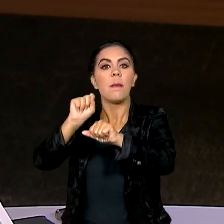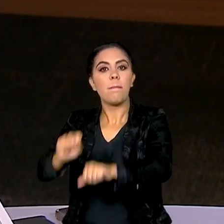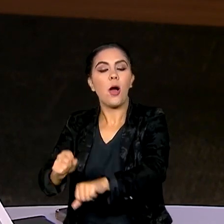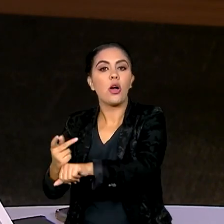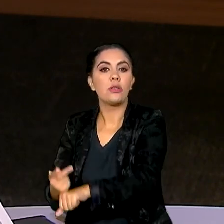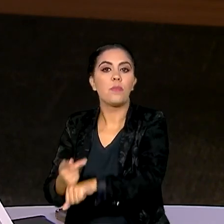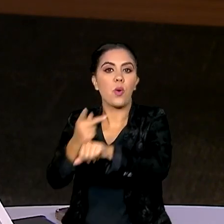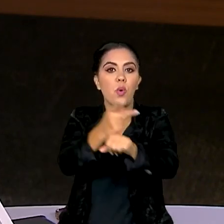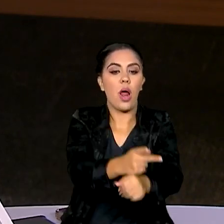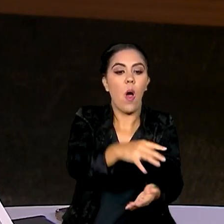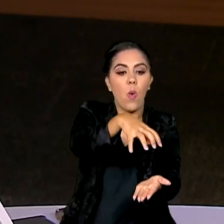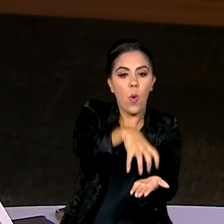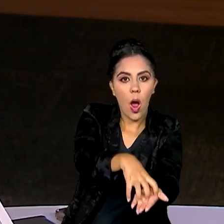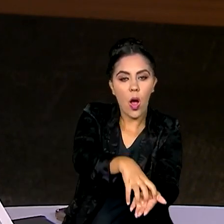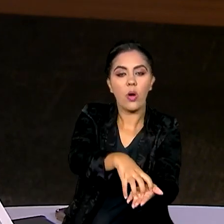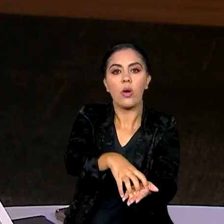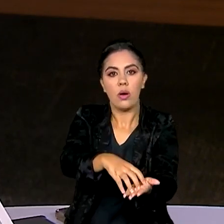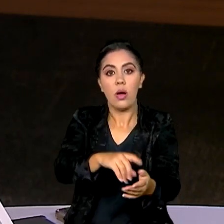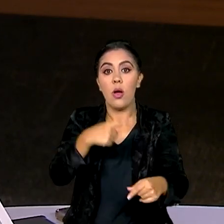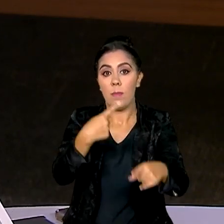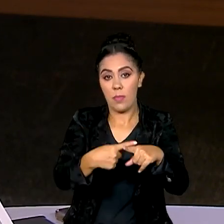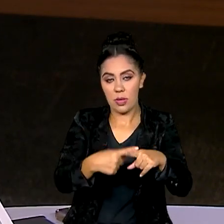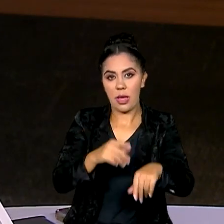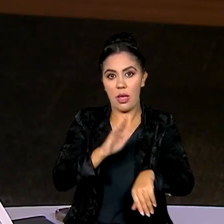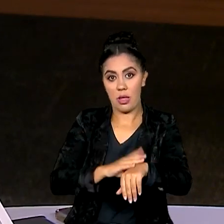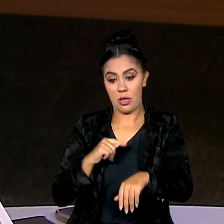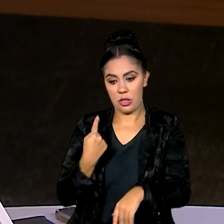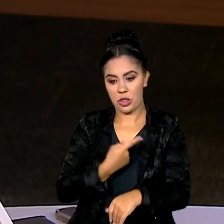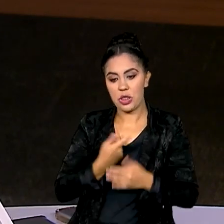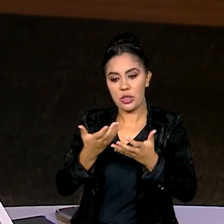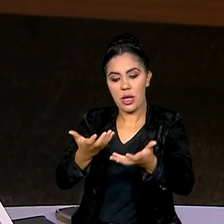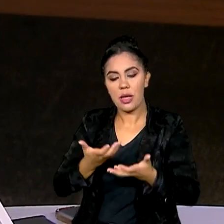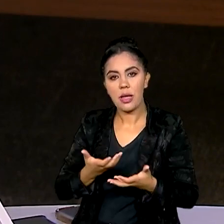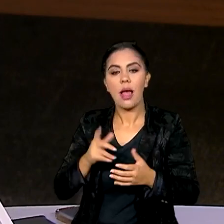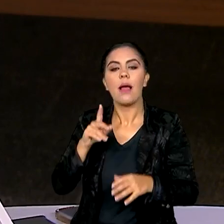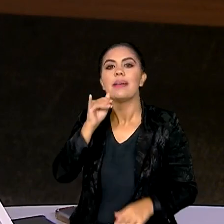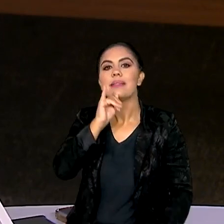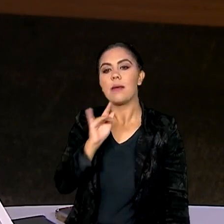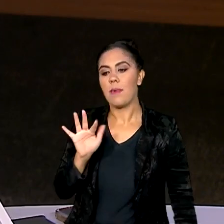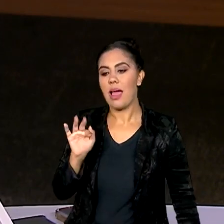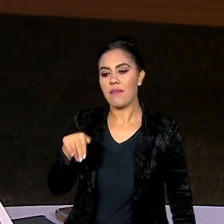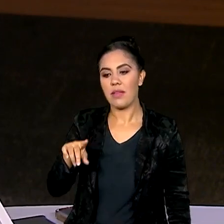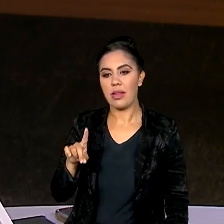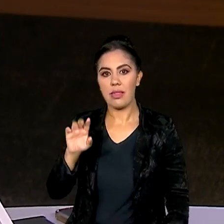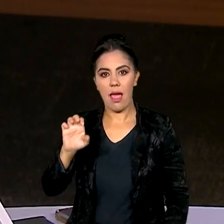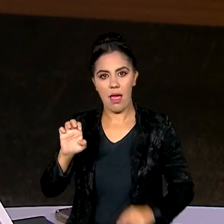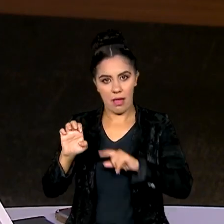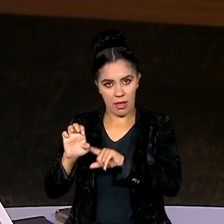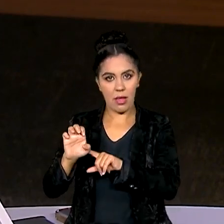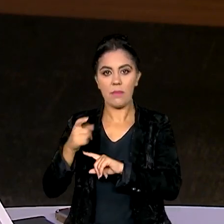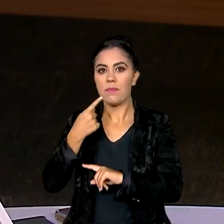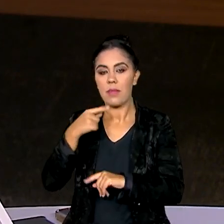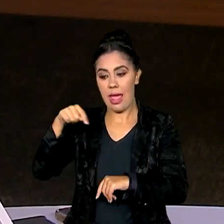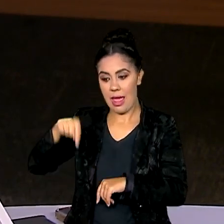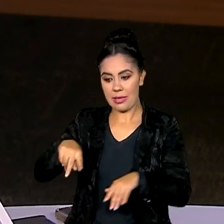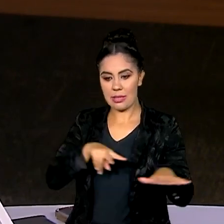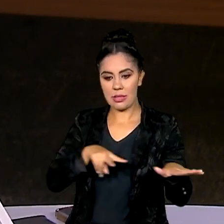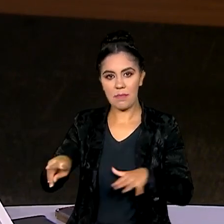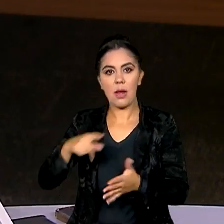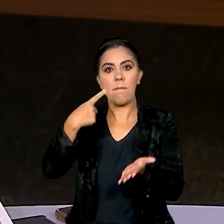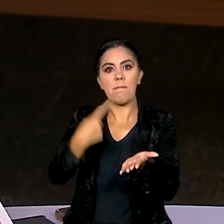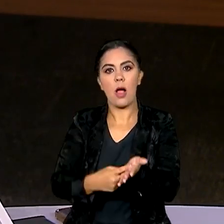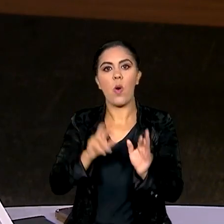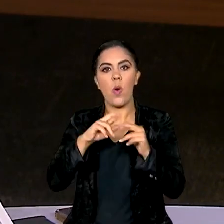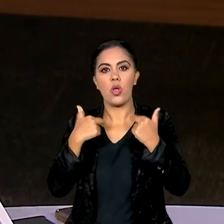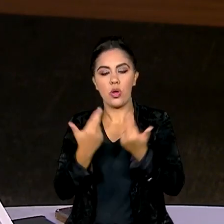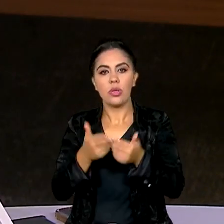sua documentação, porque nós queremos contratar, como eu disse, no caso do FNDE, fizemos uma reunião essa semana, nós vamos fazer um